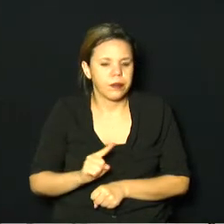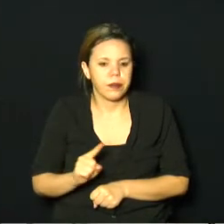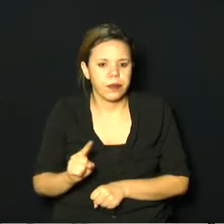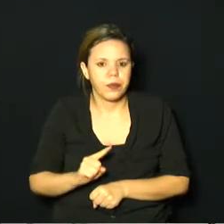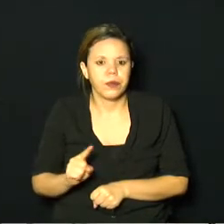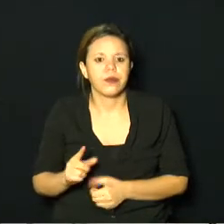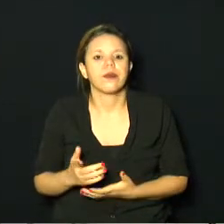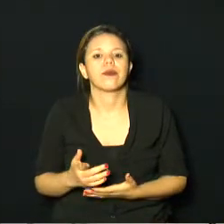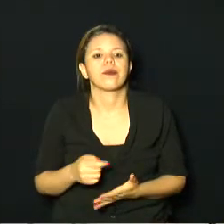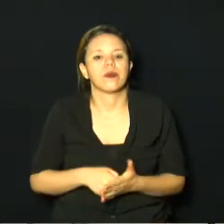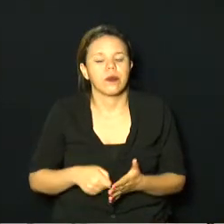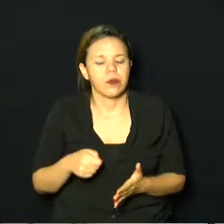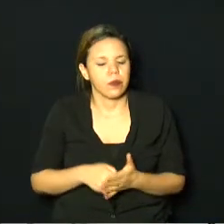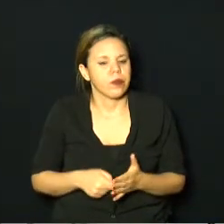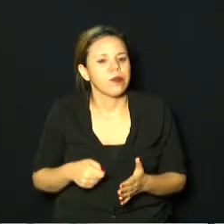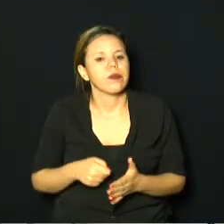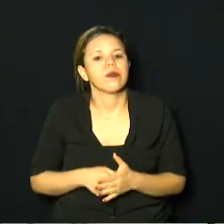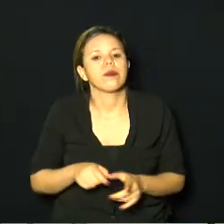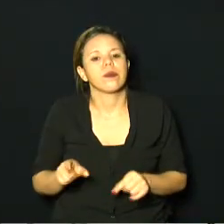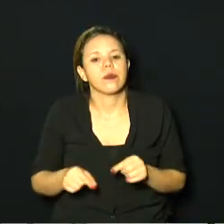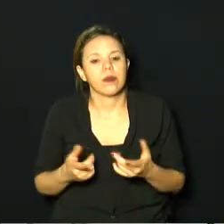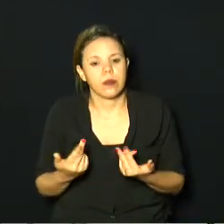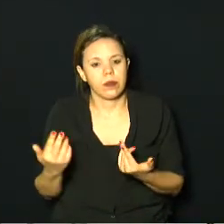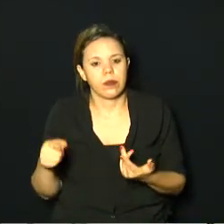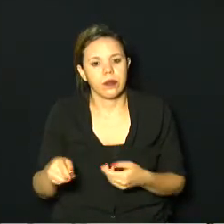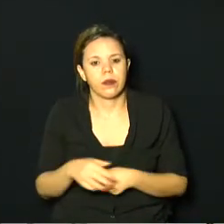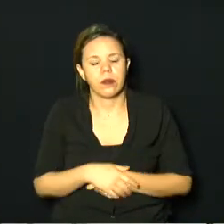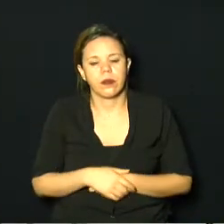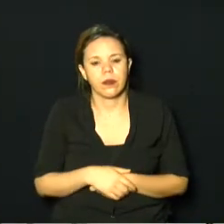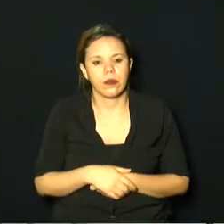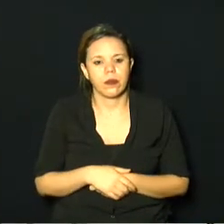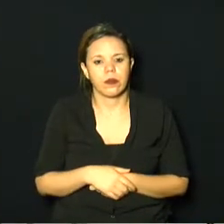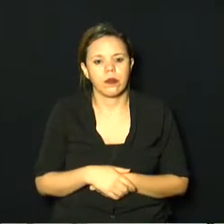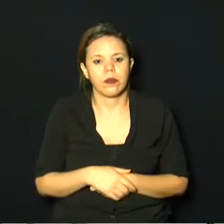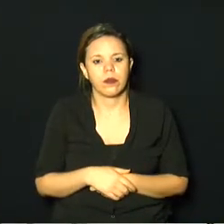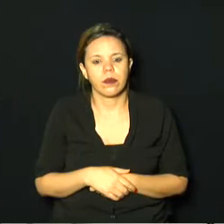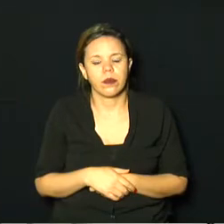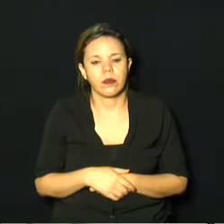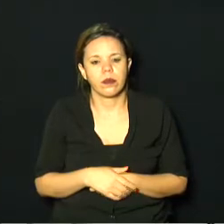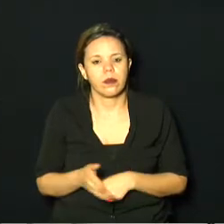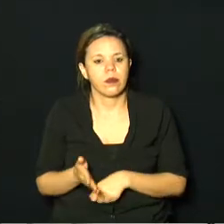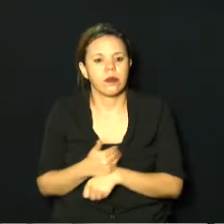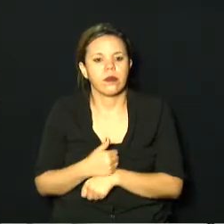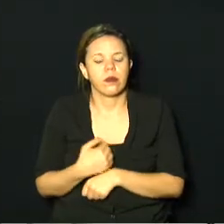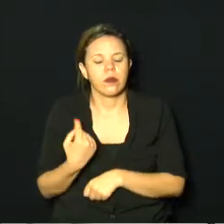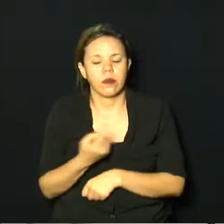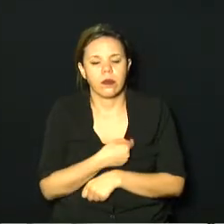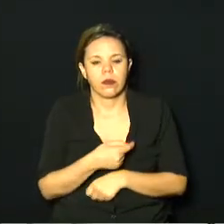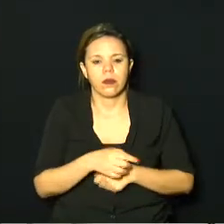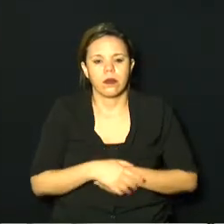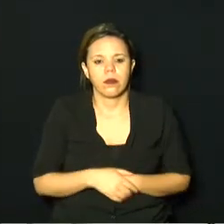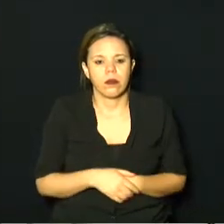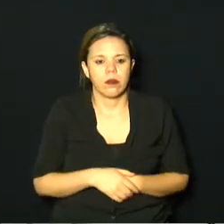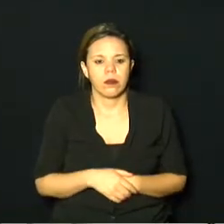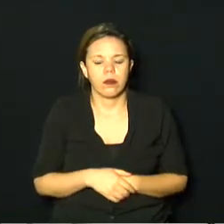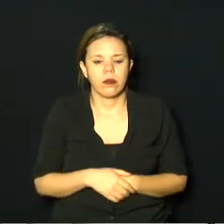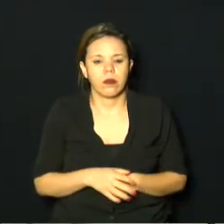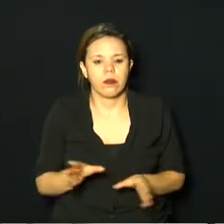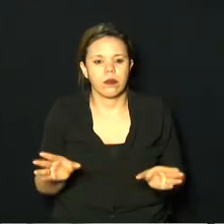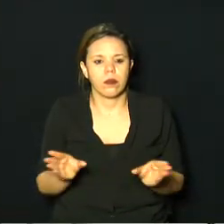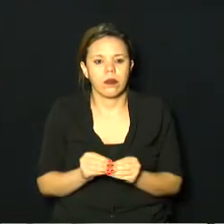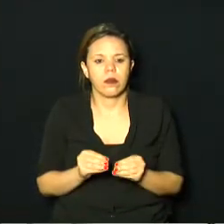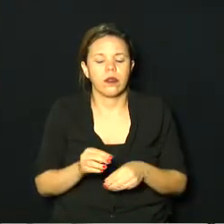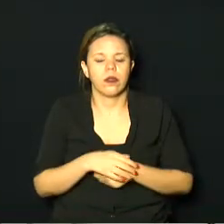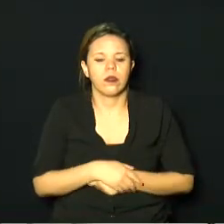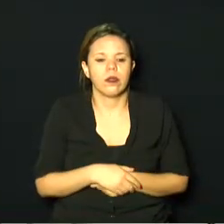não buscar caminhos como esse. Eu queria, antes da gente ir para os